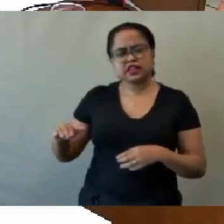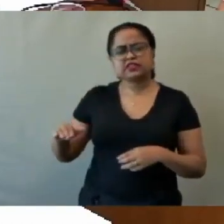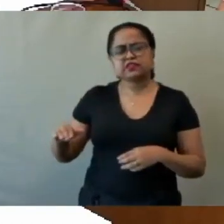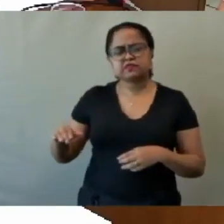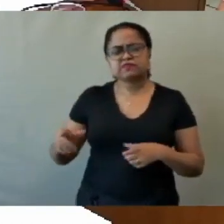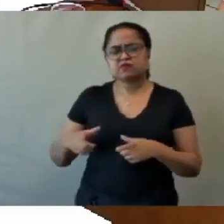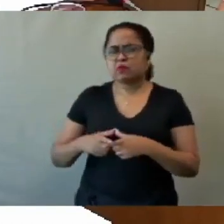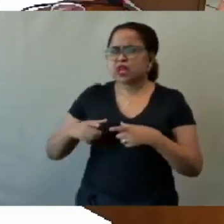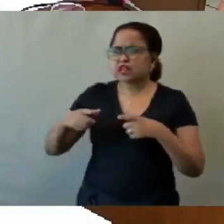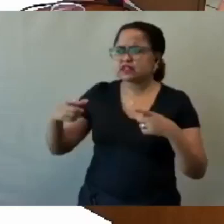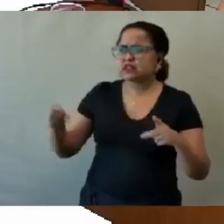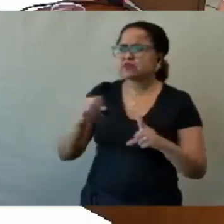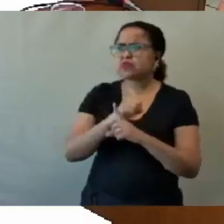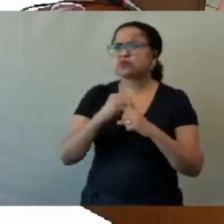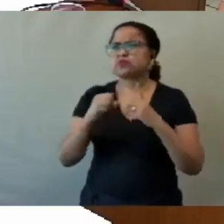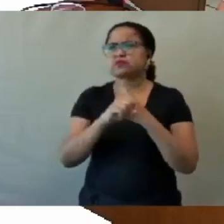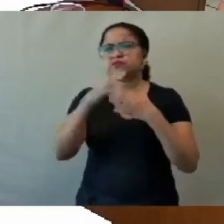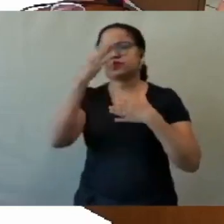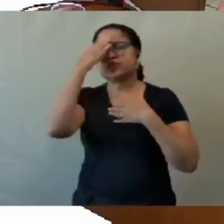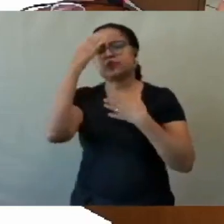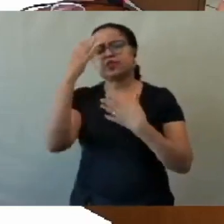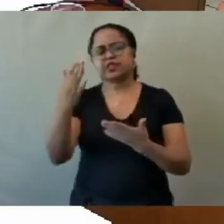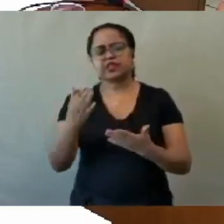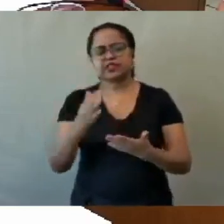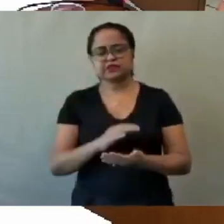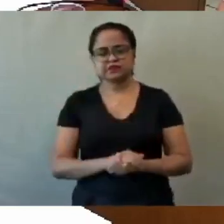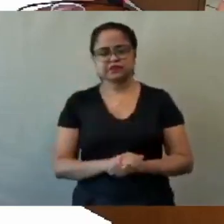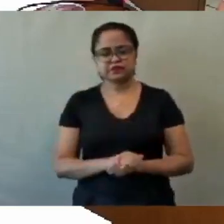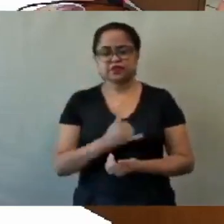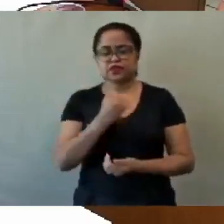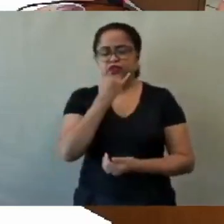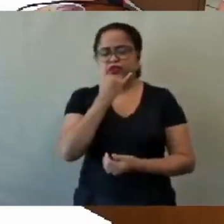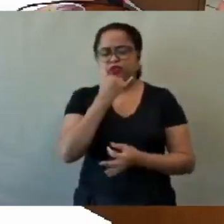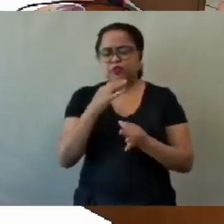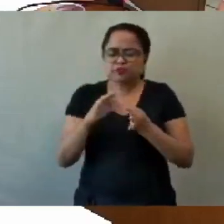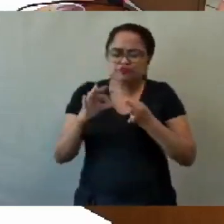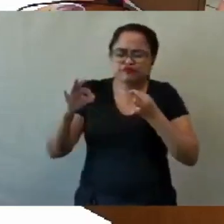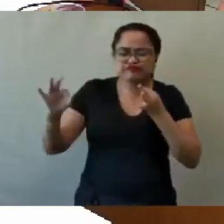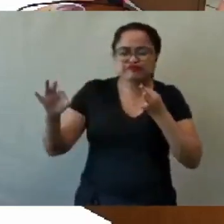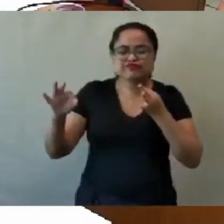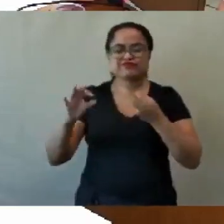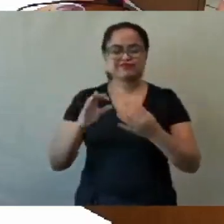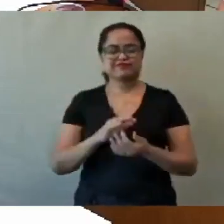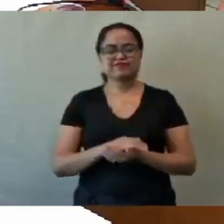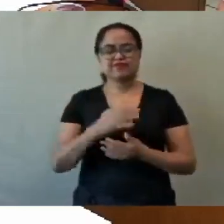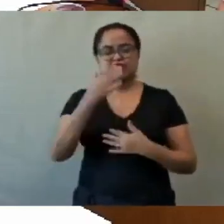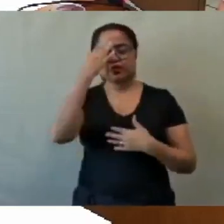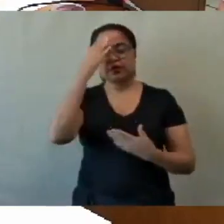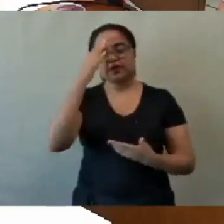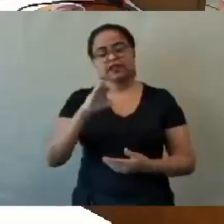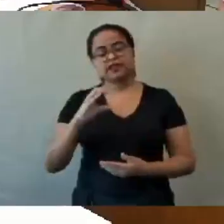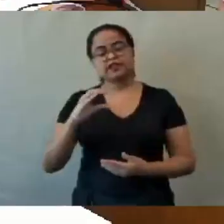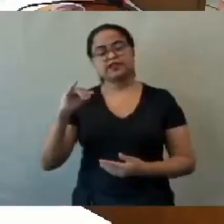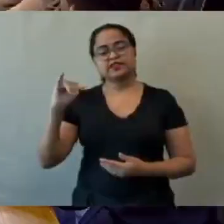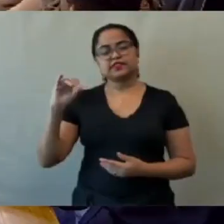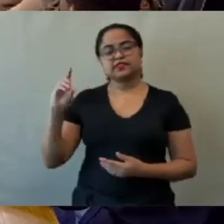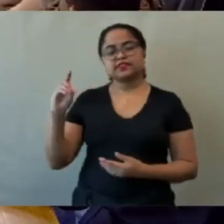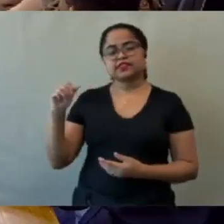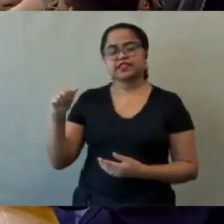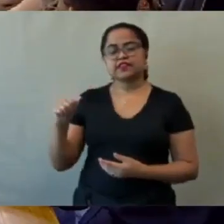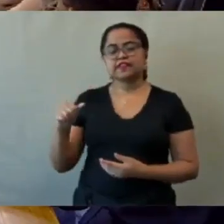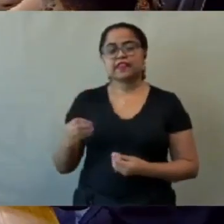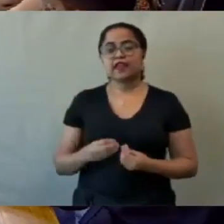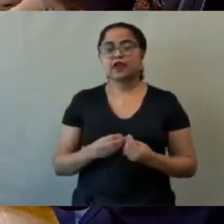sobre a sociedade. Muito obrigada, gente. Desculpa me estender. Obrigada, Cida. Vou passar a palavra agora para a professora